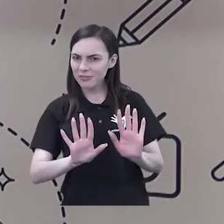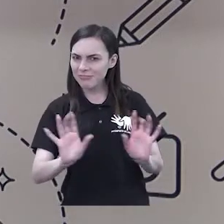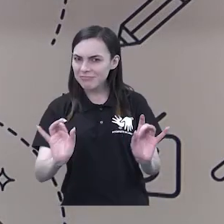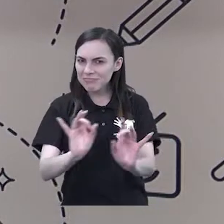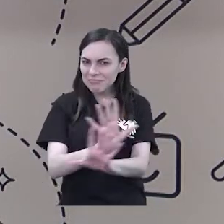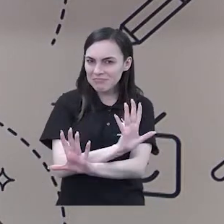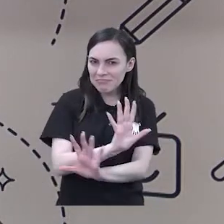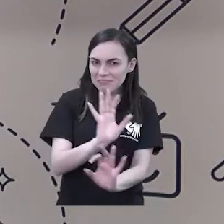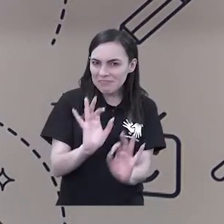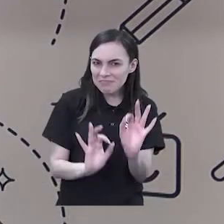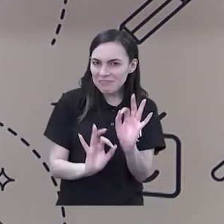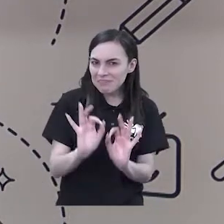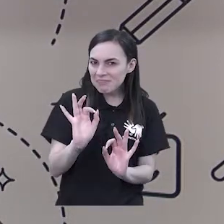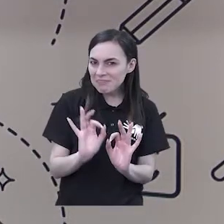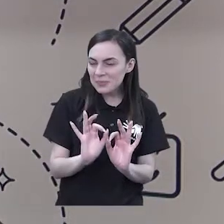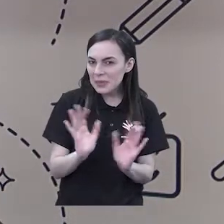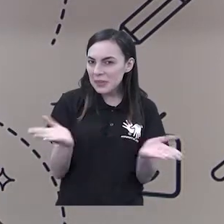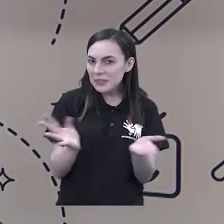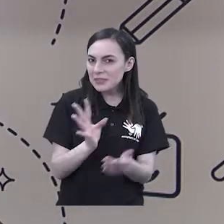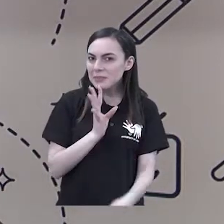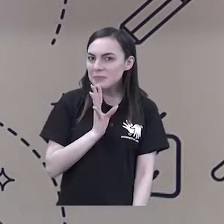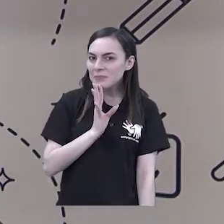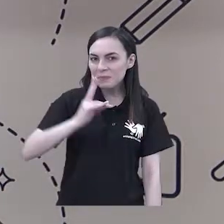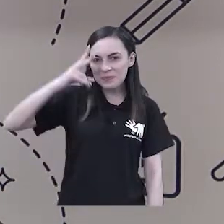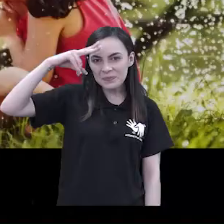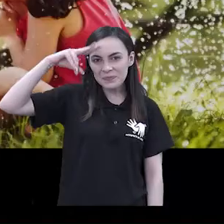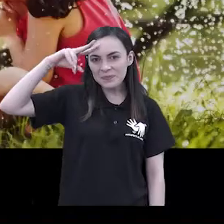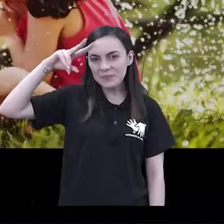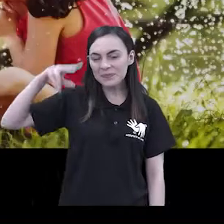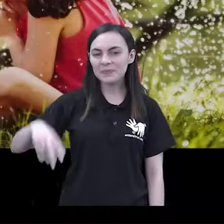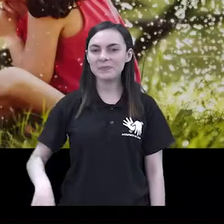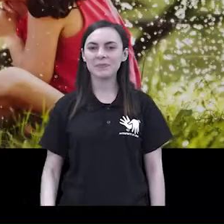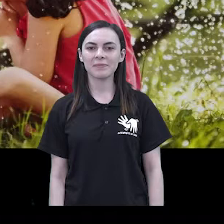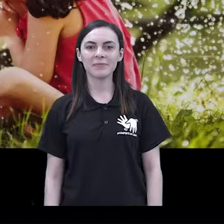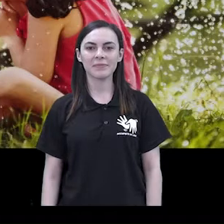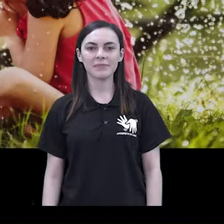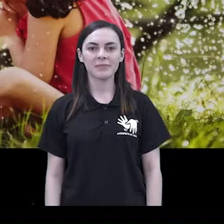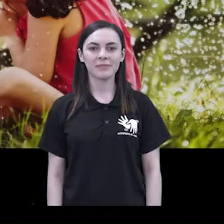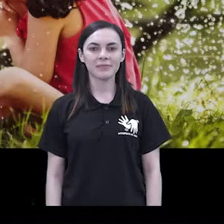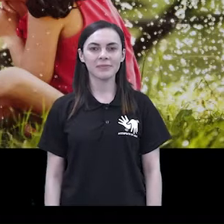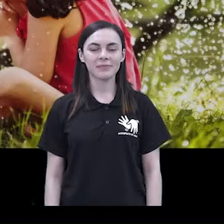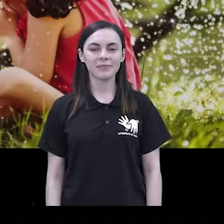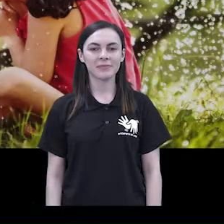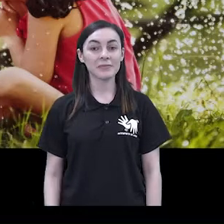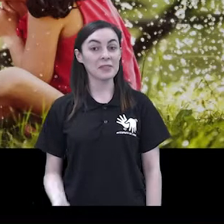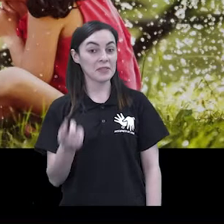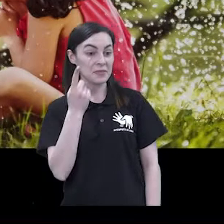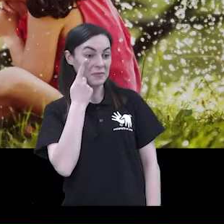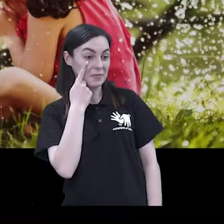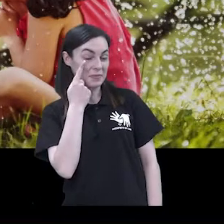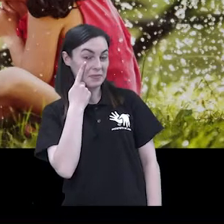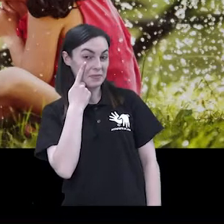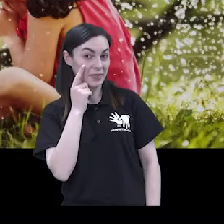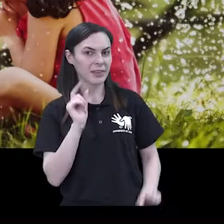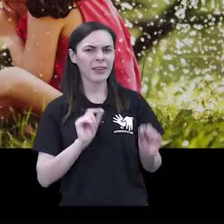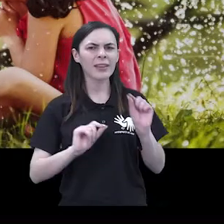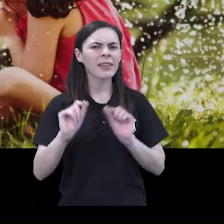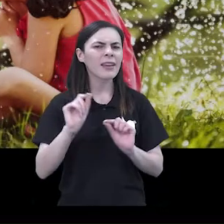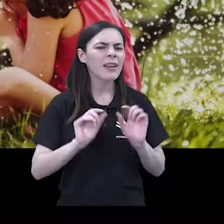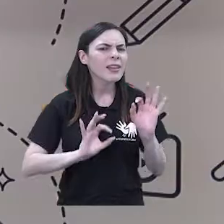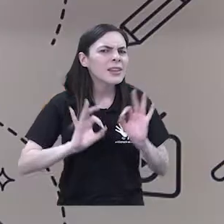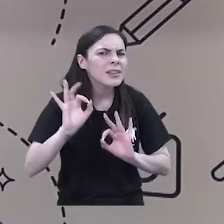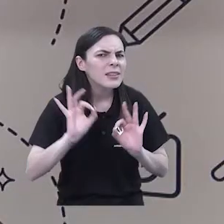estão preparados para ouvir essa história? Não ouvir? Quem aí